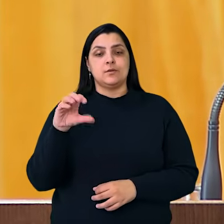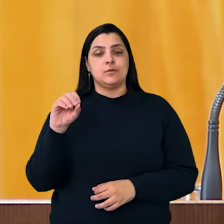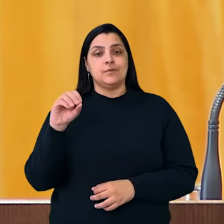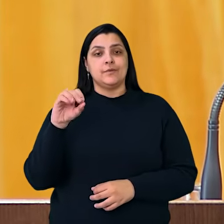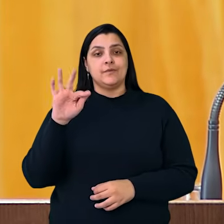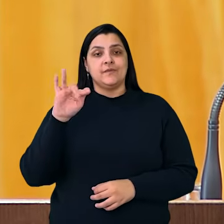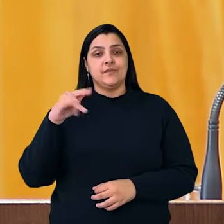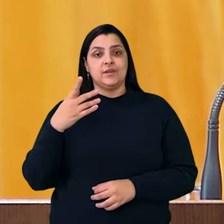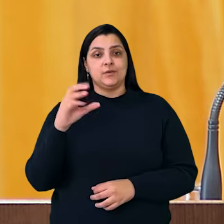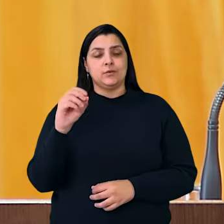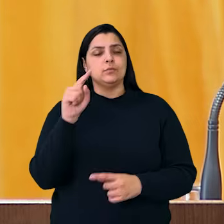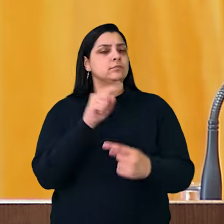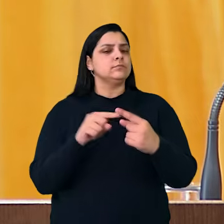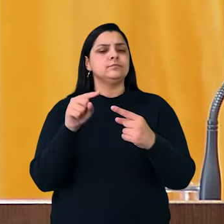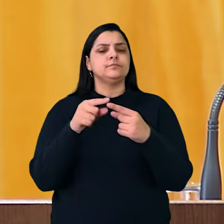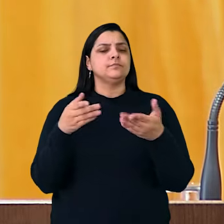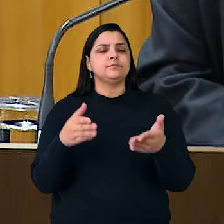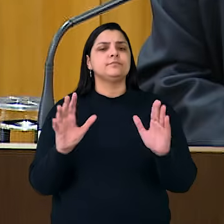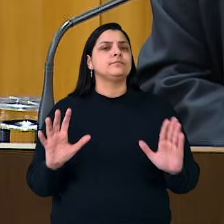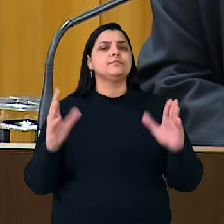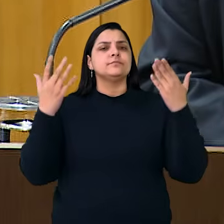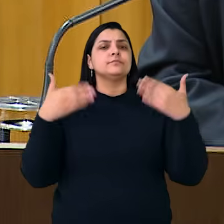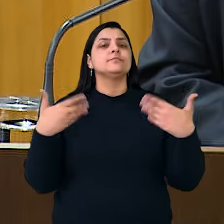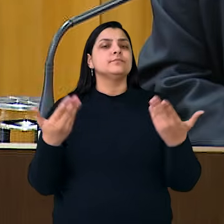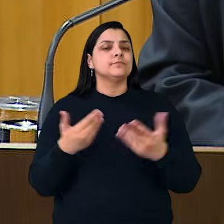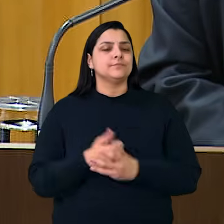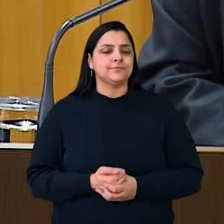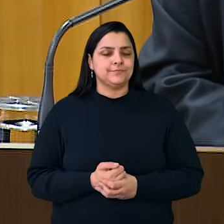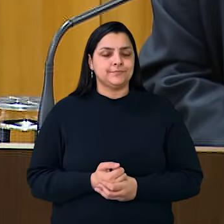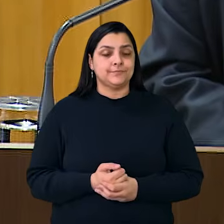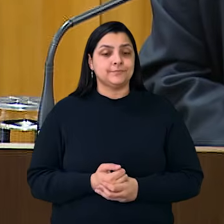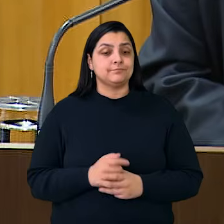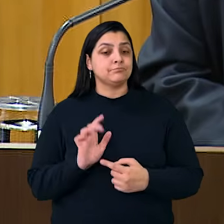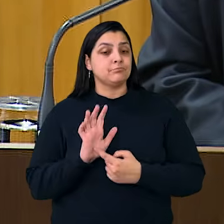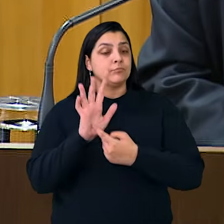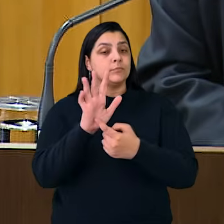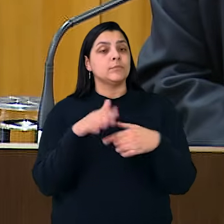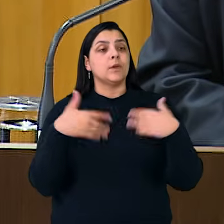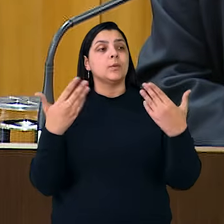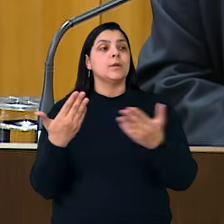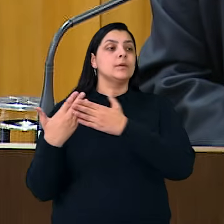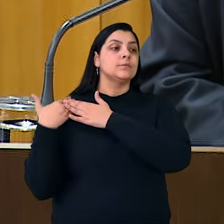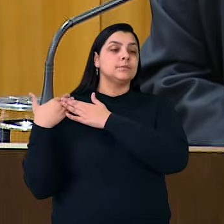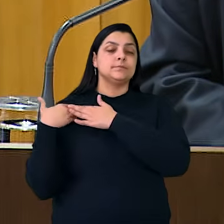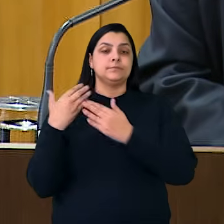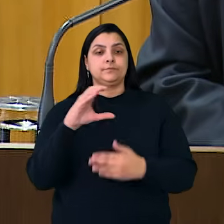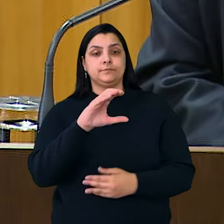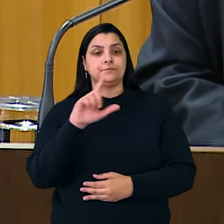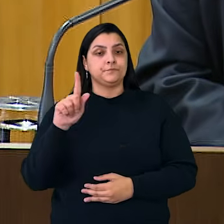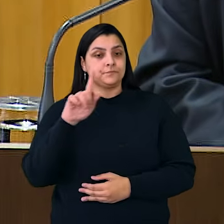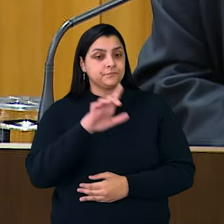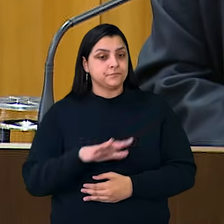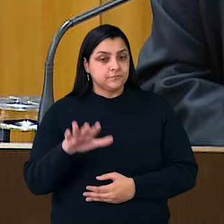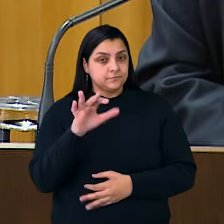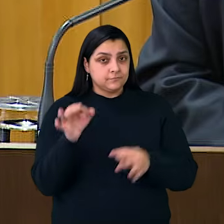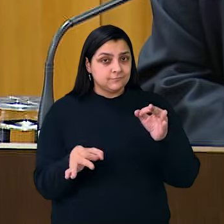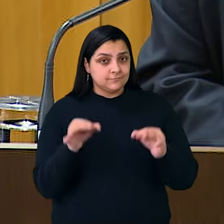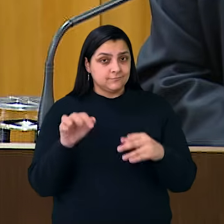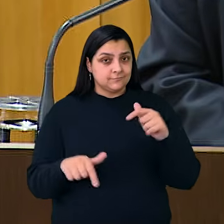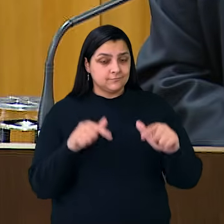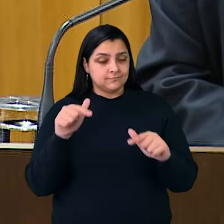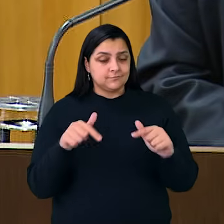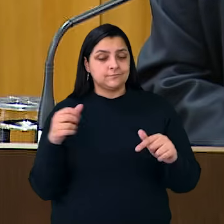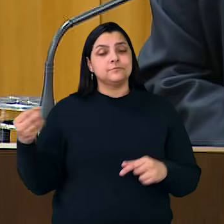Filho, destacou o objetivo do evento. Demonstrar o papel e a missão da Corregedoria Geral da Justiça do Trabalho